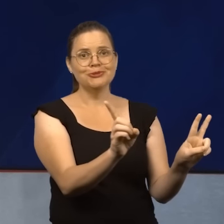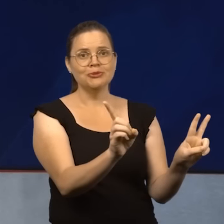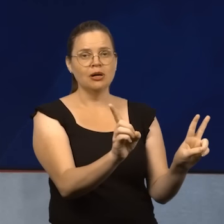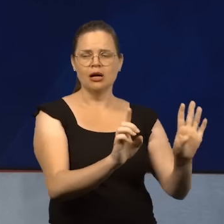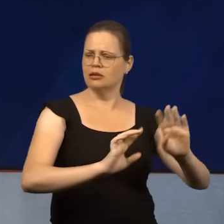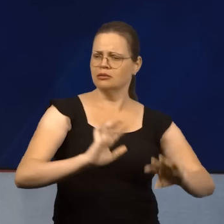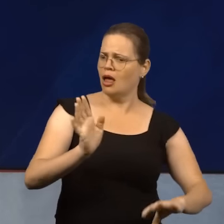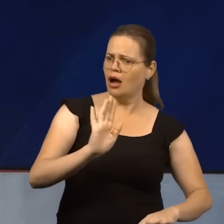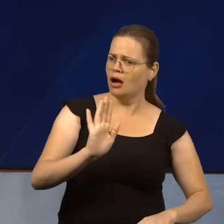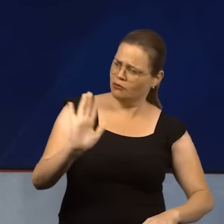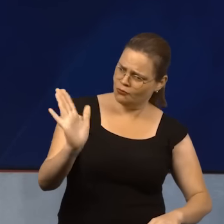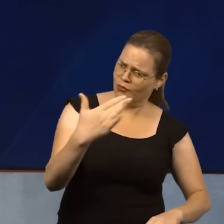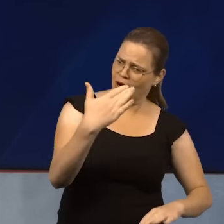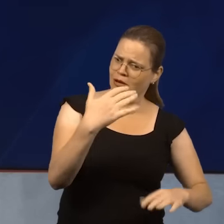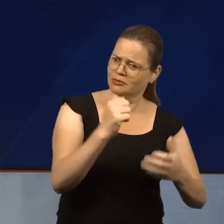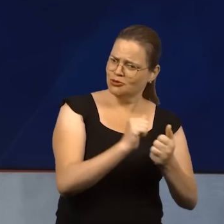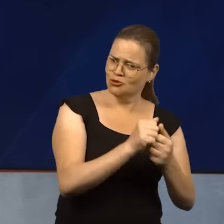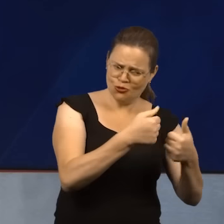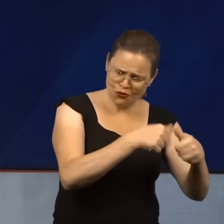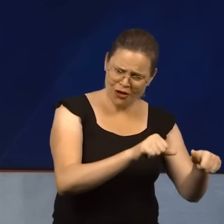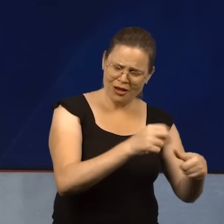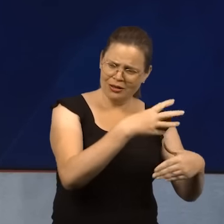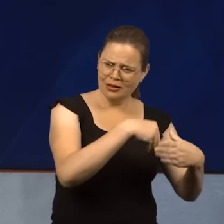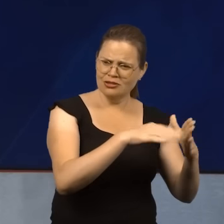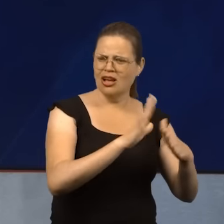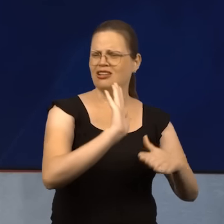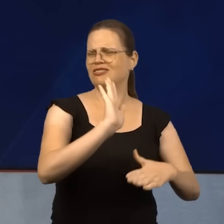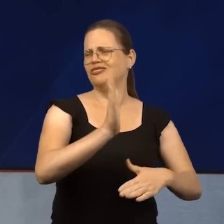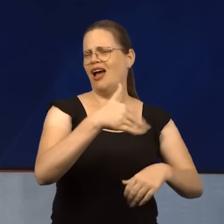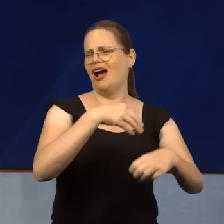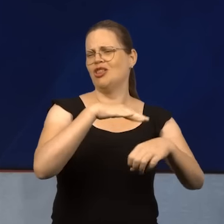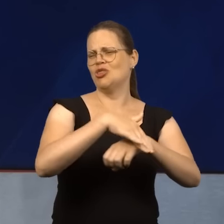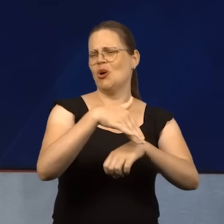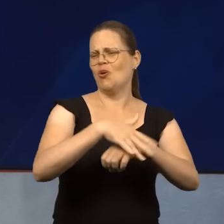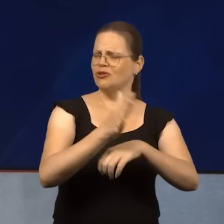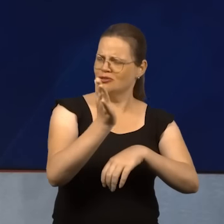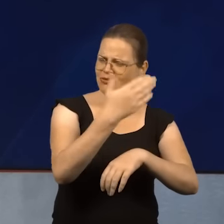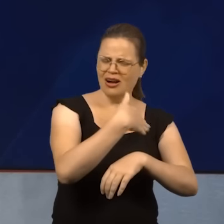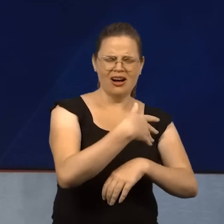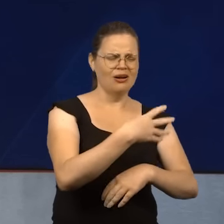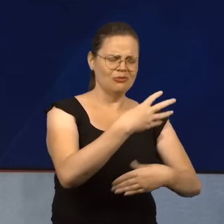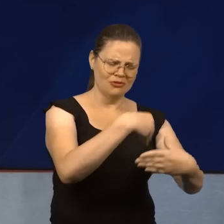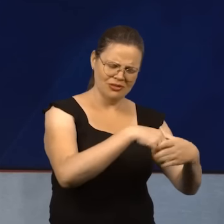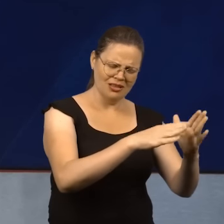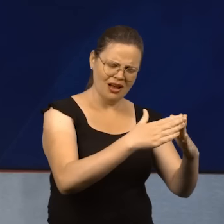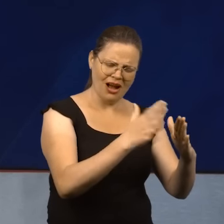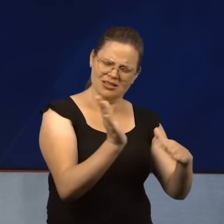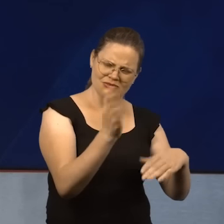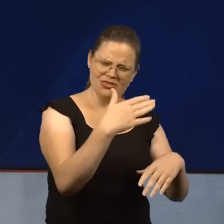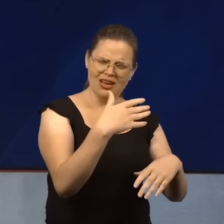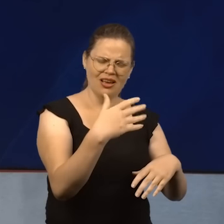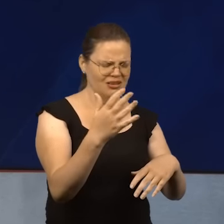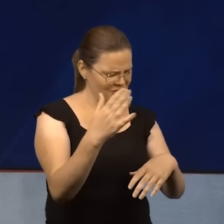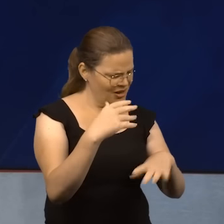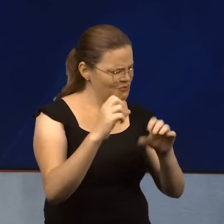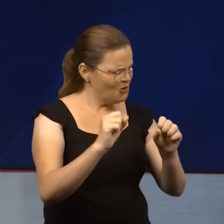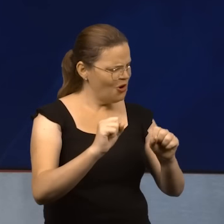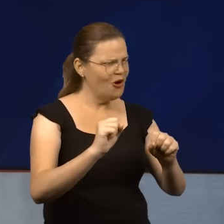não, fica conosco, já está tarde, passe a noite aqui em casa, entre